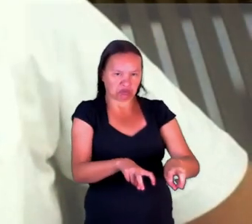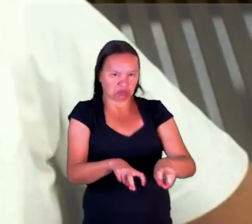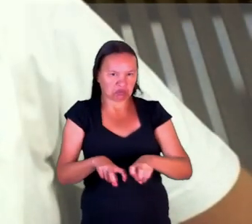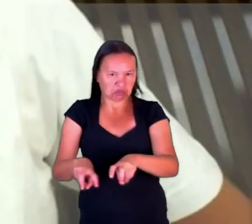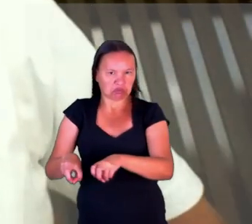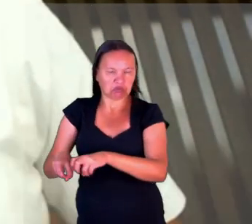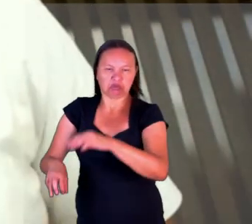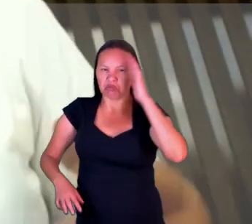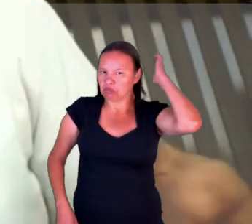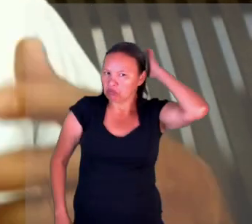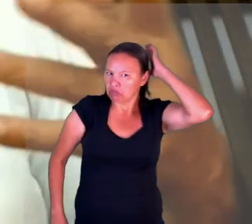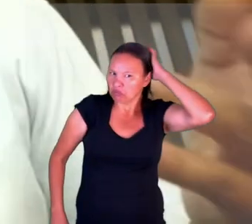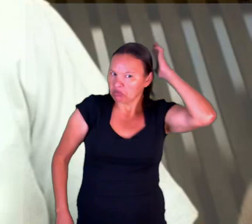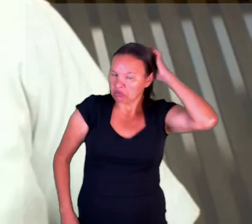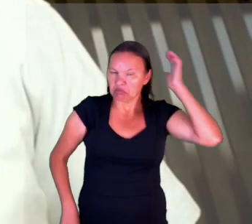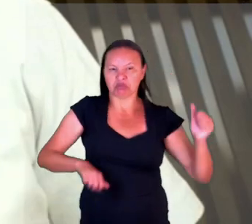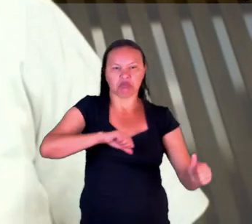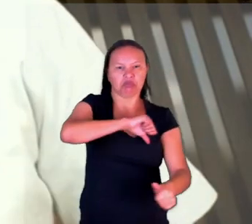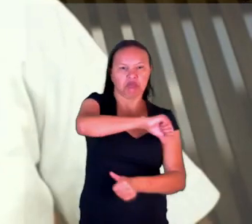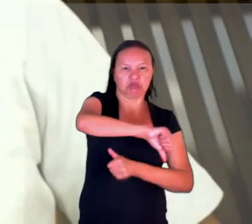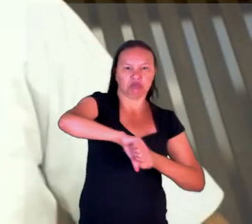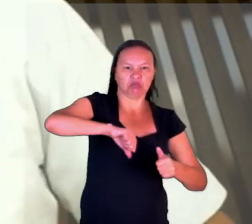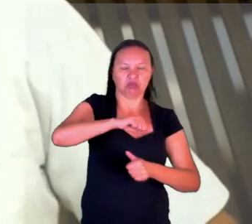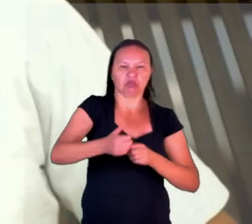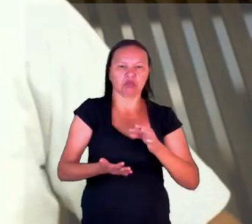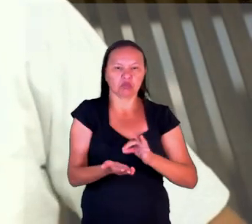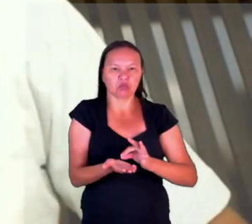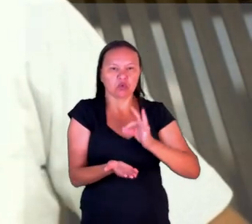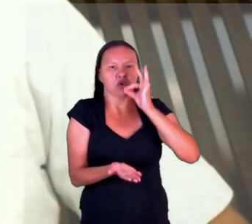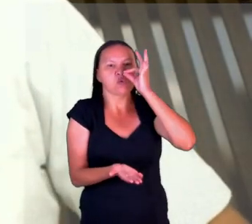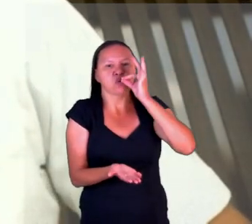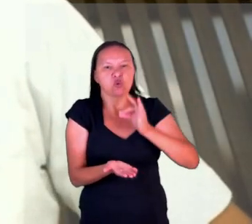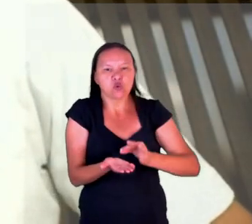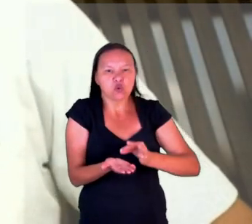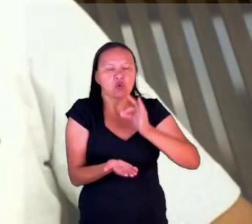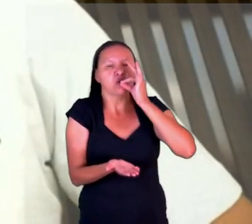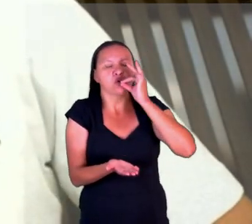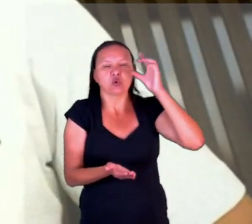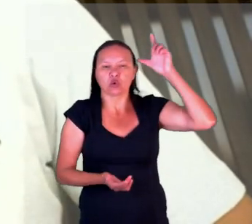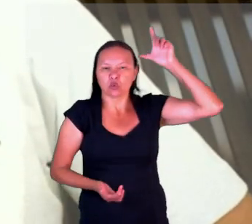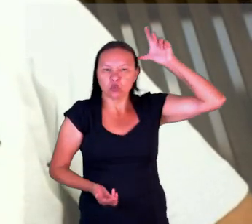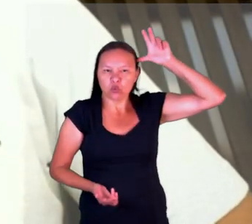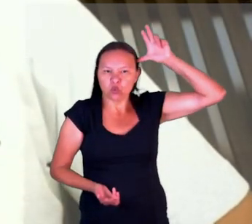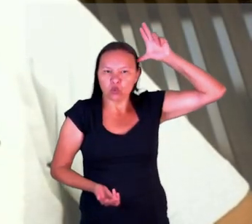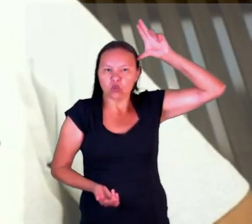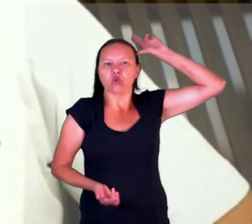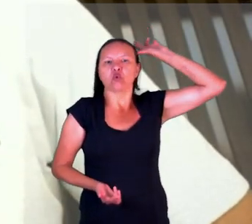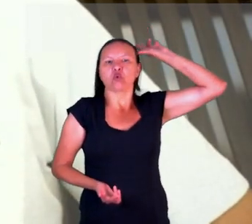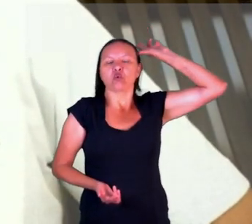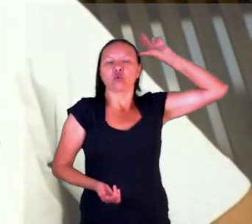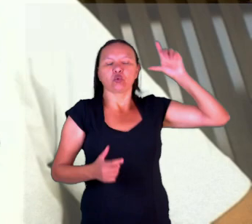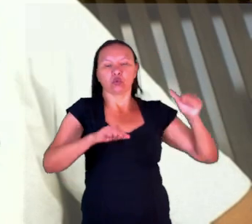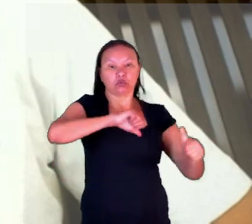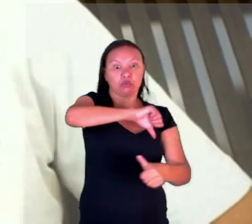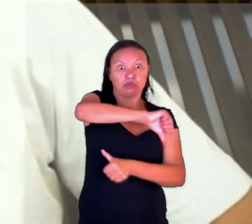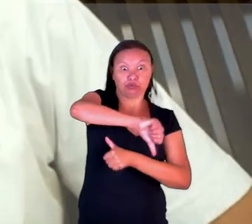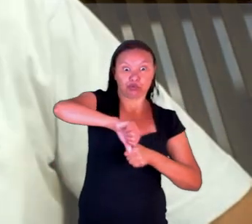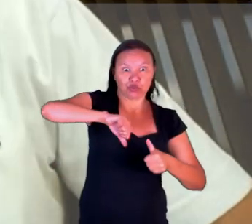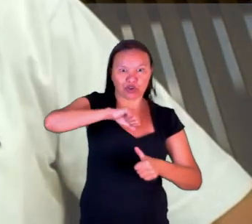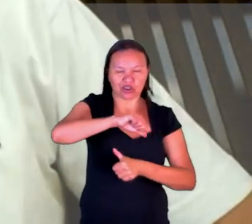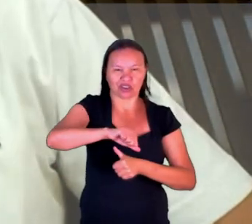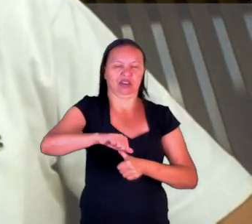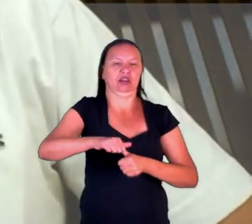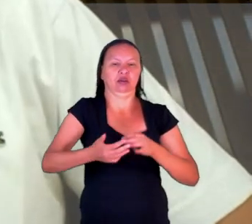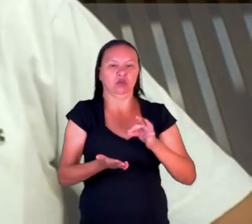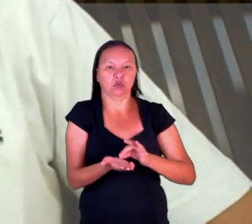Paraná Trocaram o plantil de café grande parte dele pela criação de gado né e os colonos acabaram pro pro pro ser